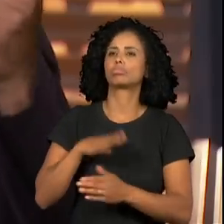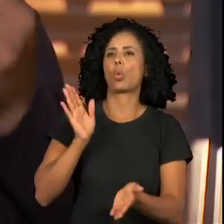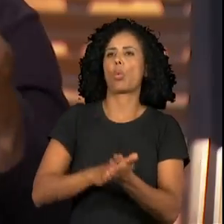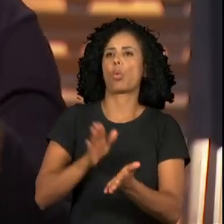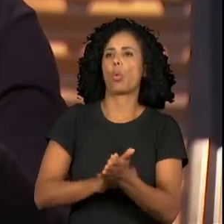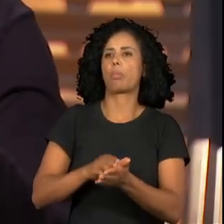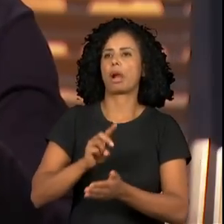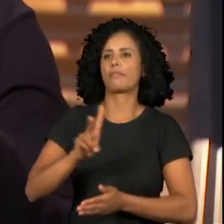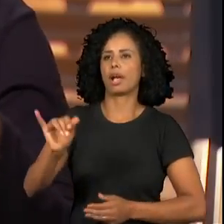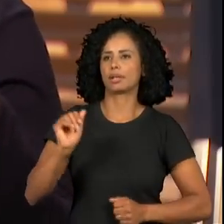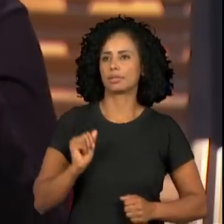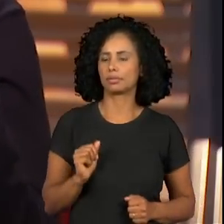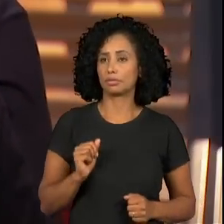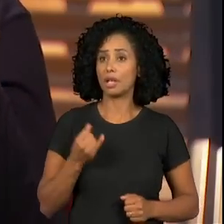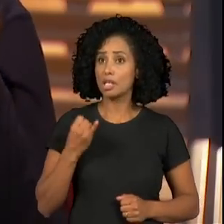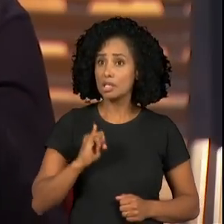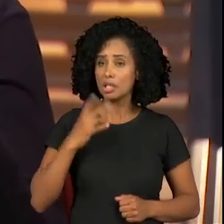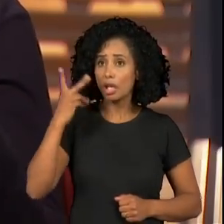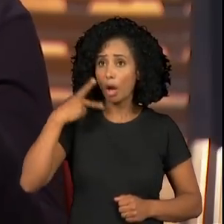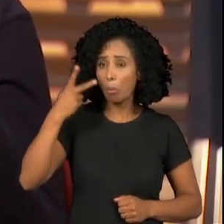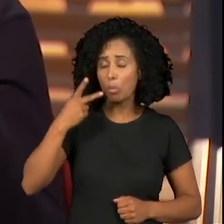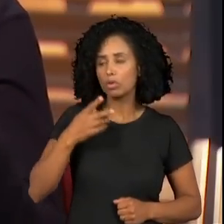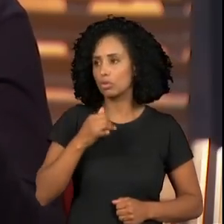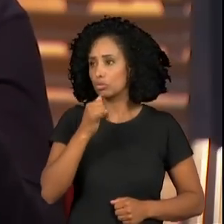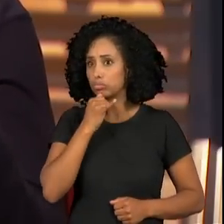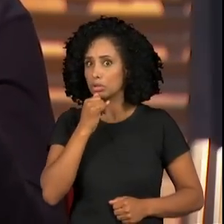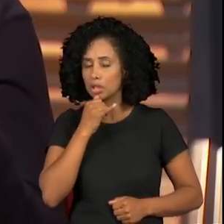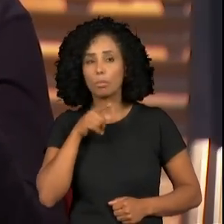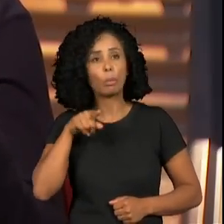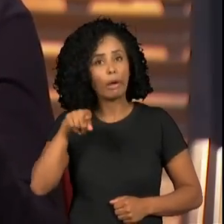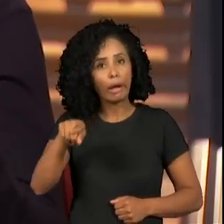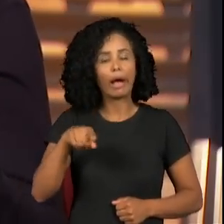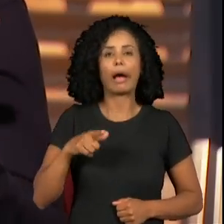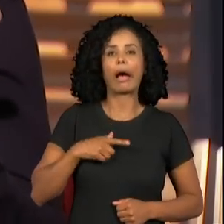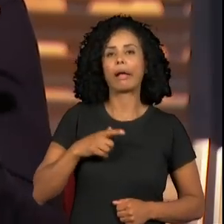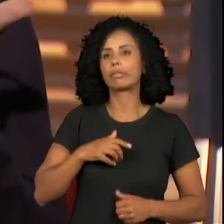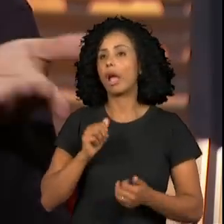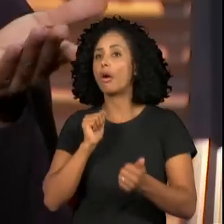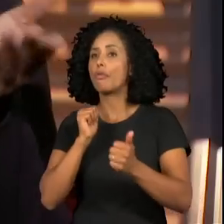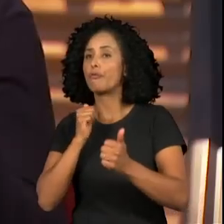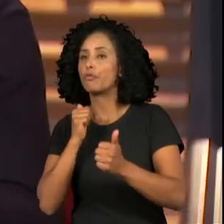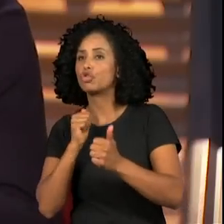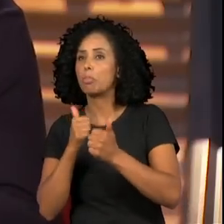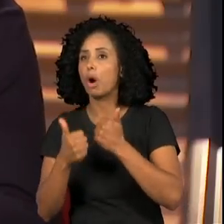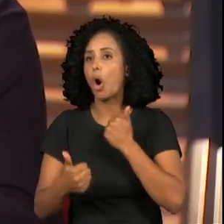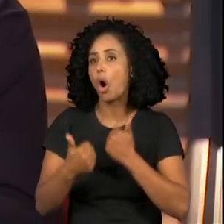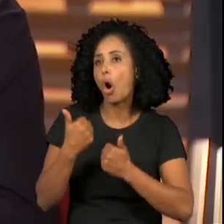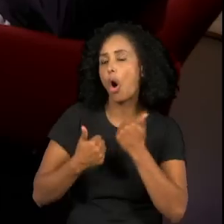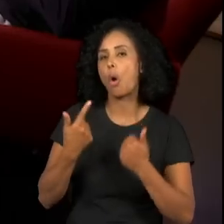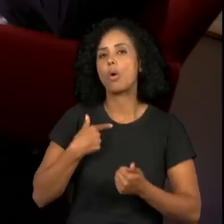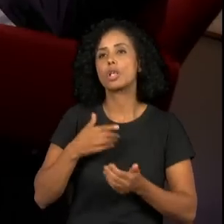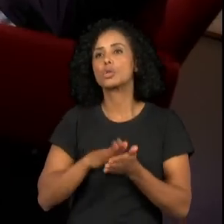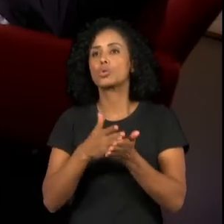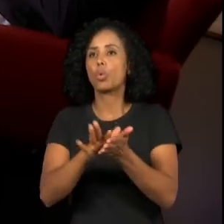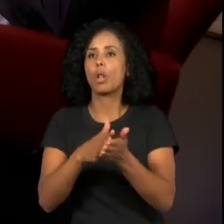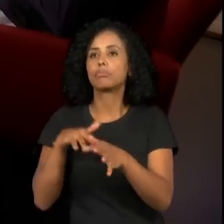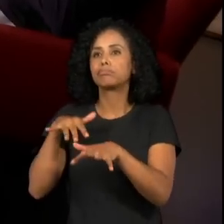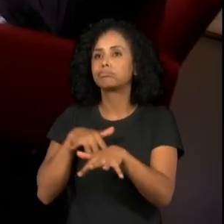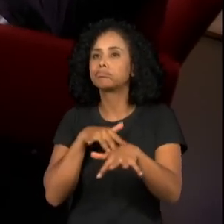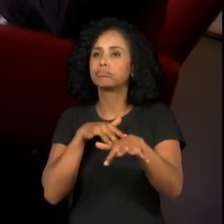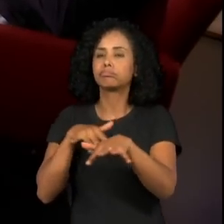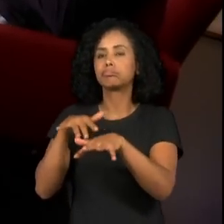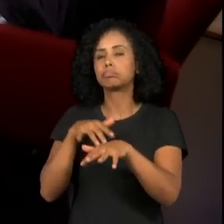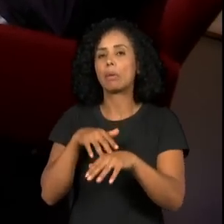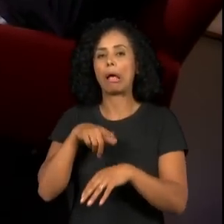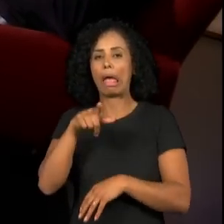for torcer para o político, como se torce para um time de futebol, para uma escola de samba, ele não vai mudar o seu jeito. Ele vai se